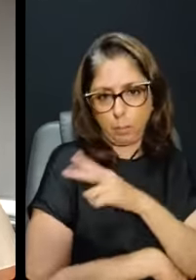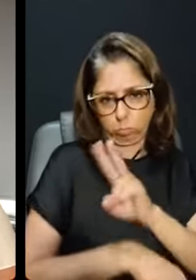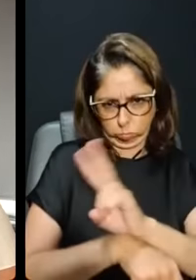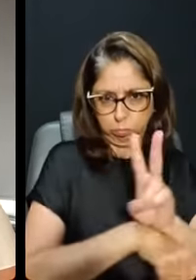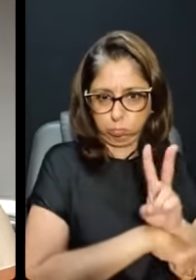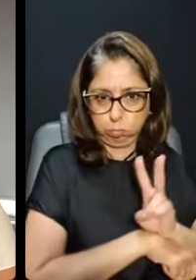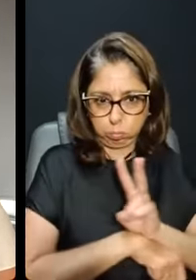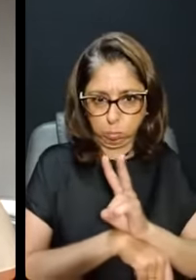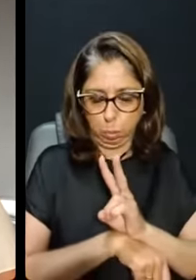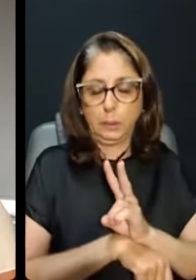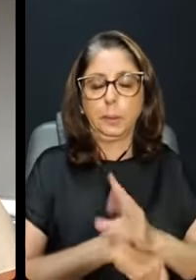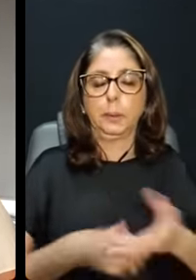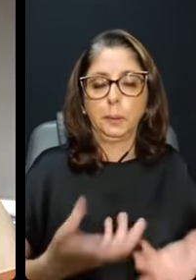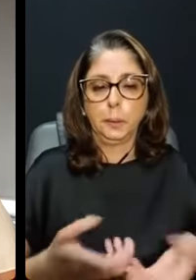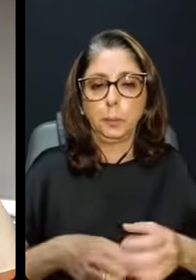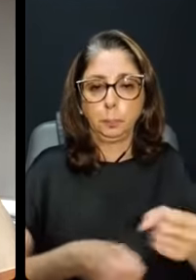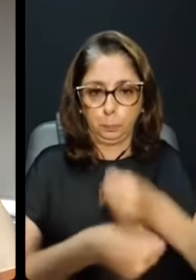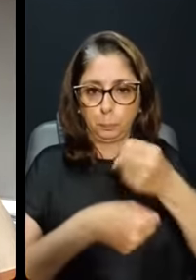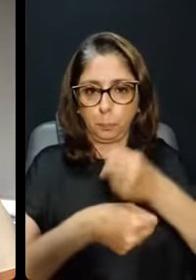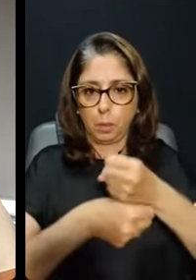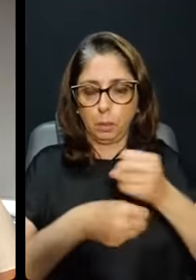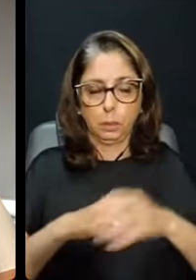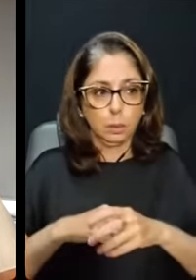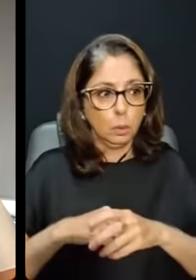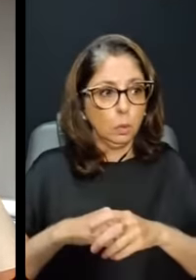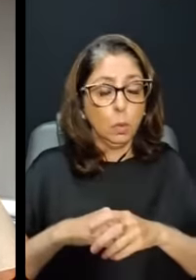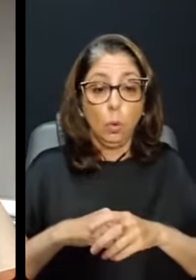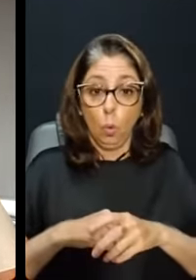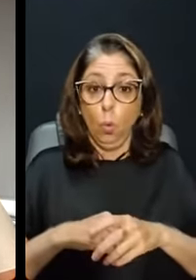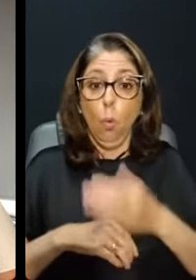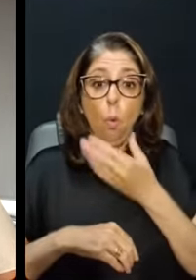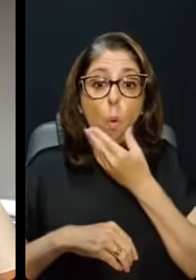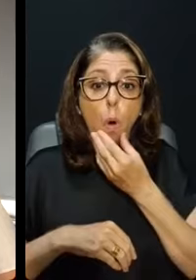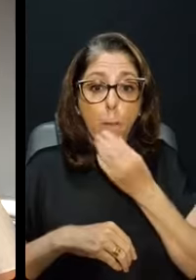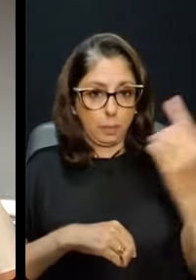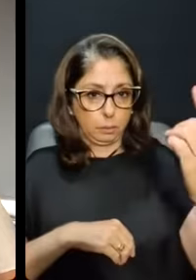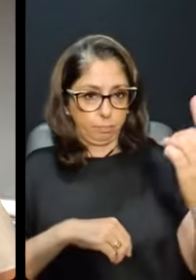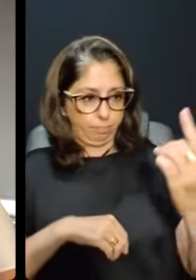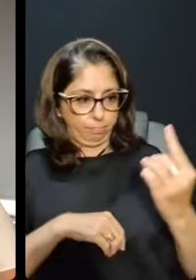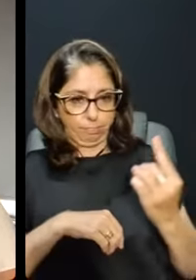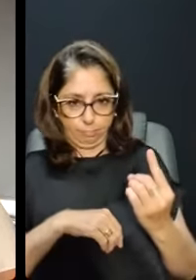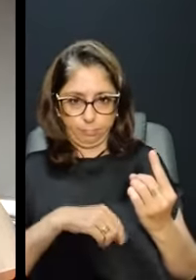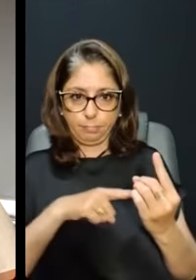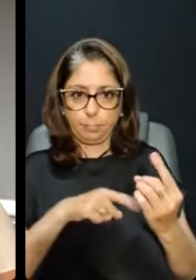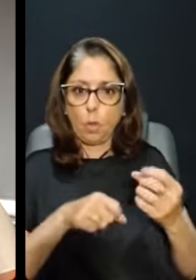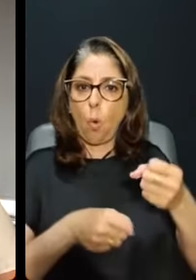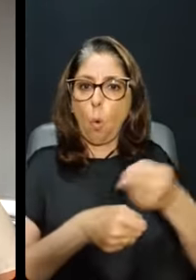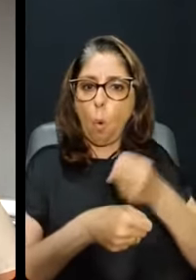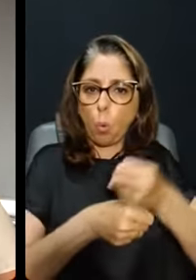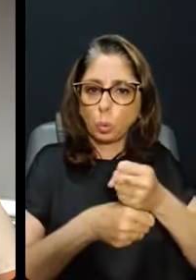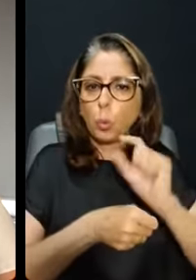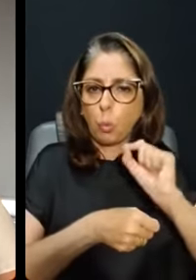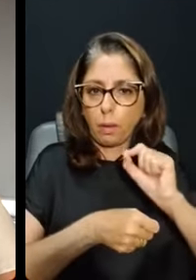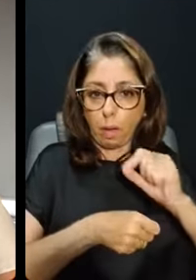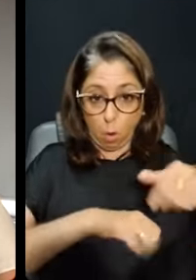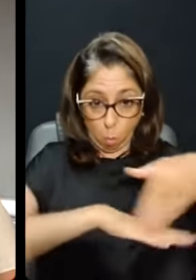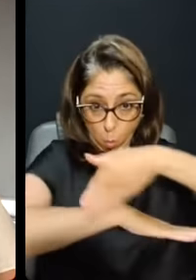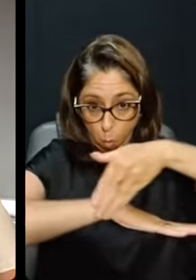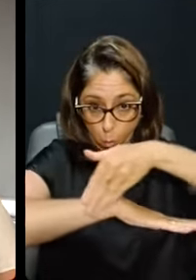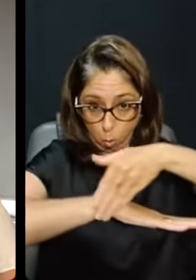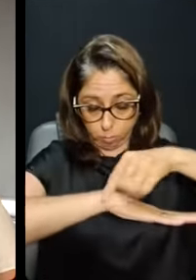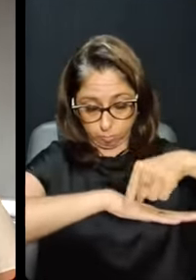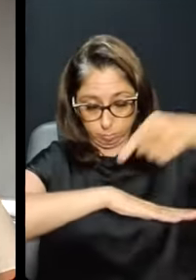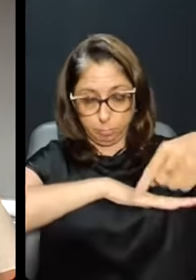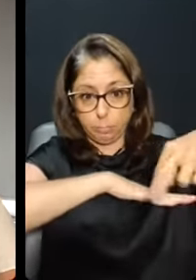vocês fizeram, teve um rapaz aqui que estava construindo um pedaço de uma calçada, de uma pavimentação, e aí ele